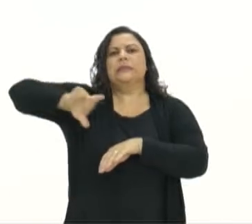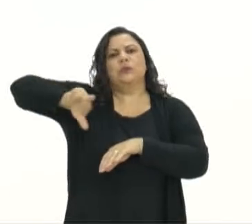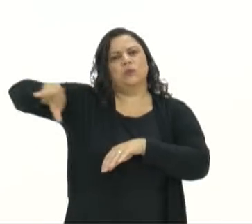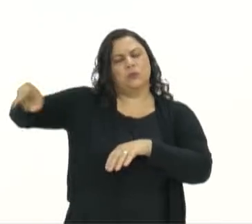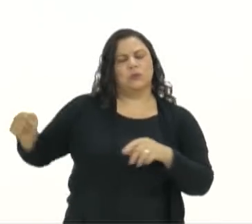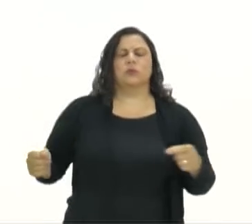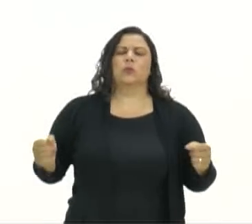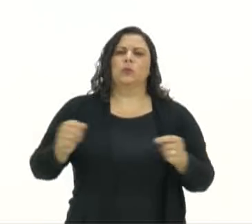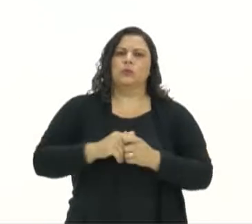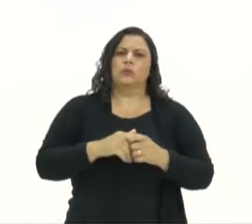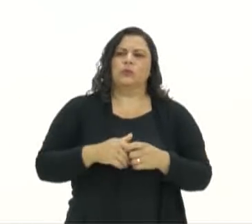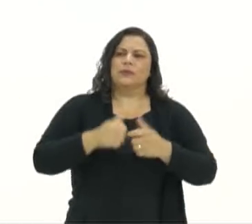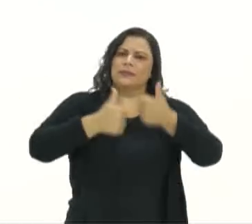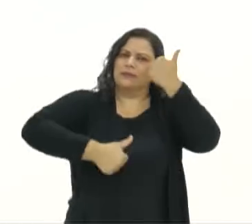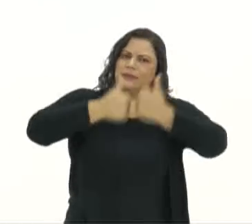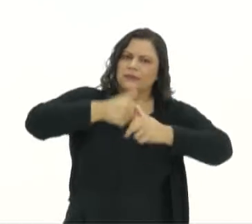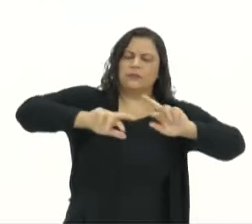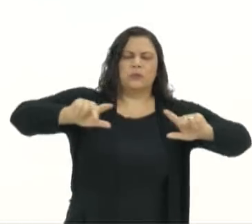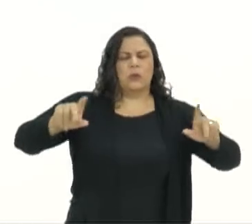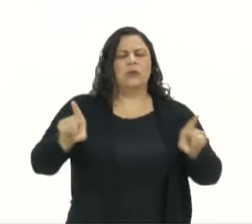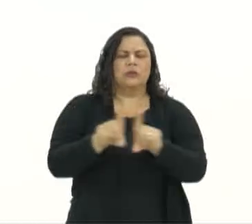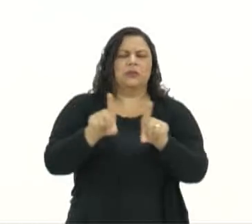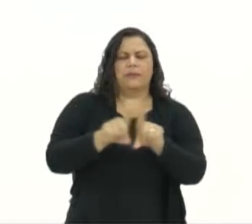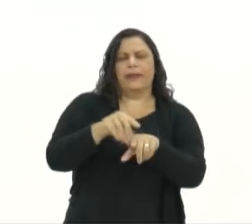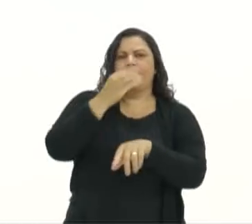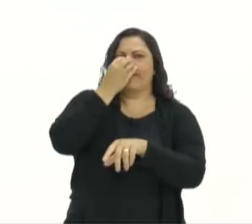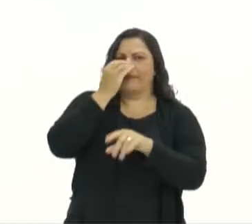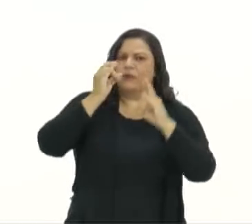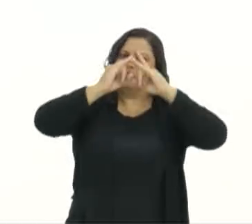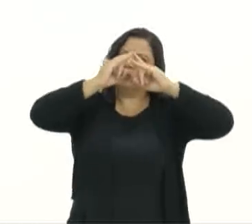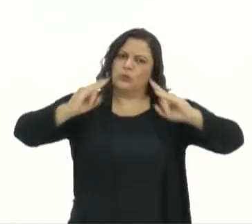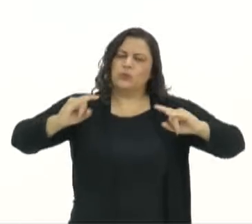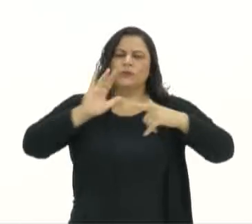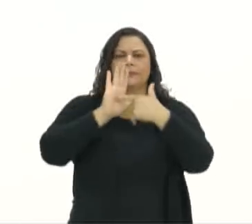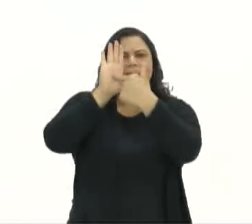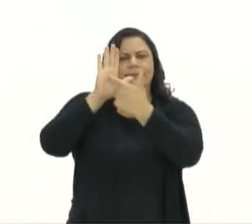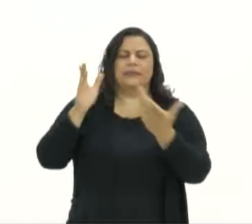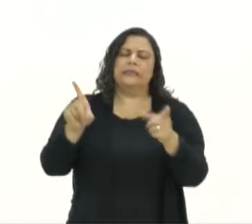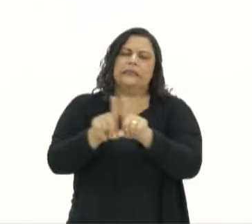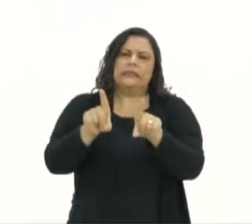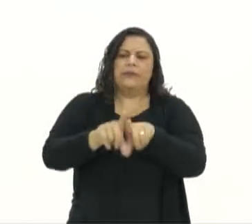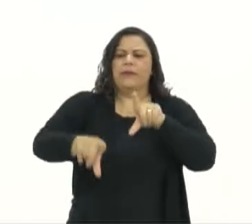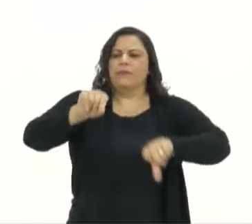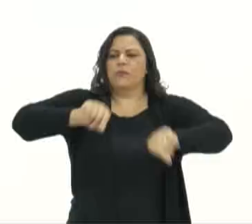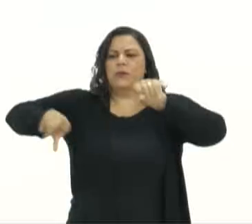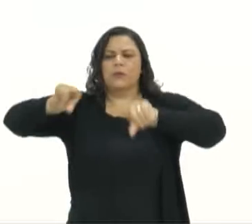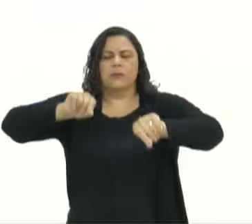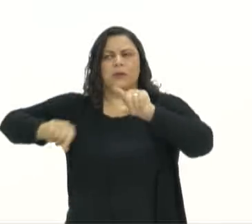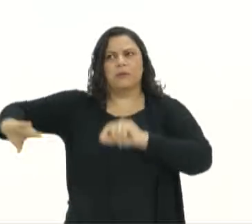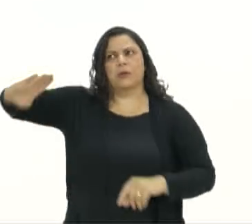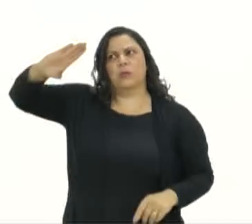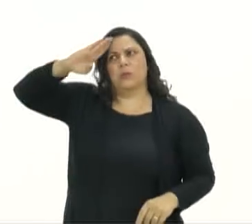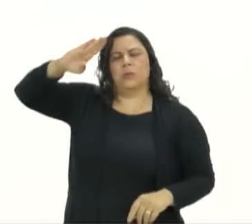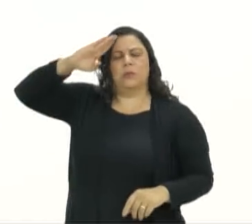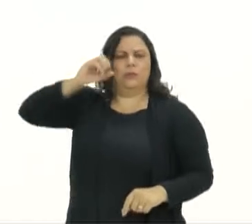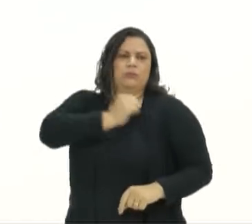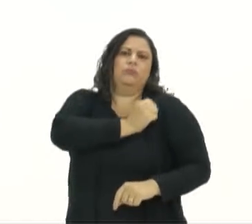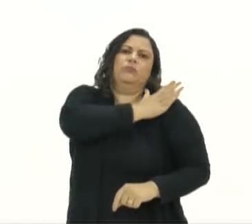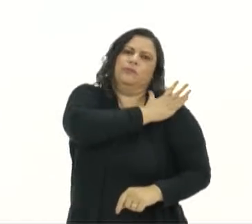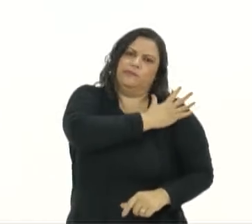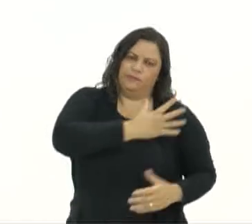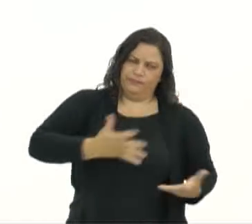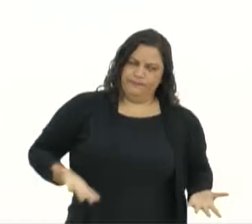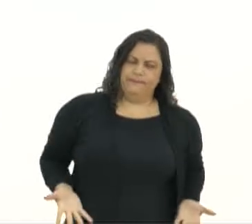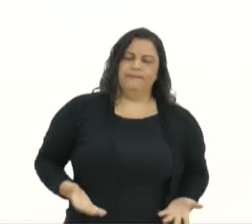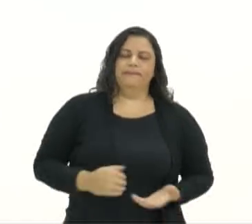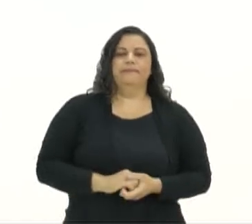modalidades, como a apresentação de circo ou como método de classificação de soldados. Então, antes de ser um esporte,